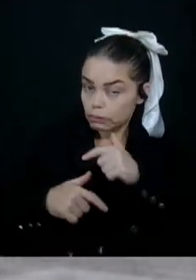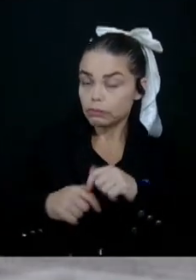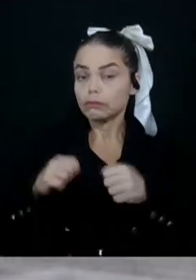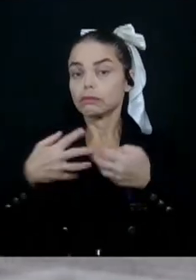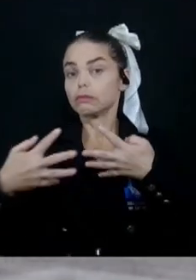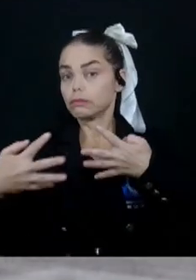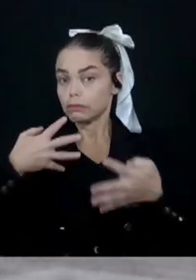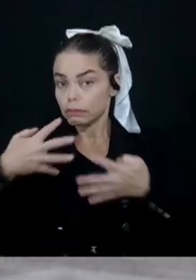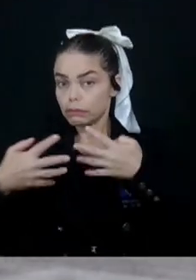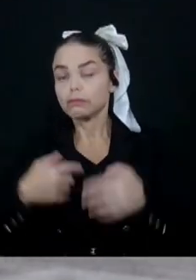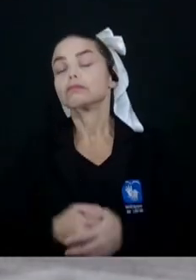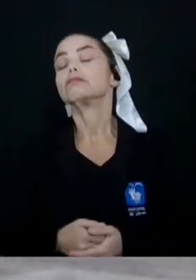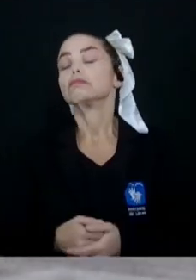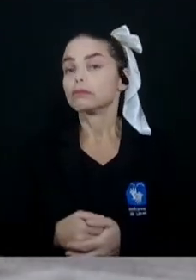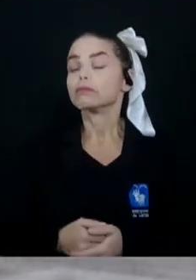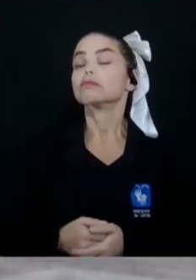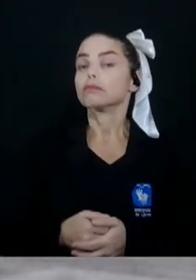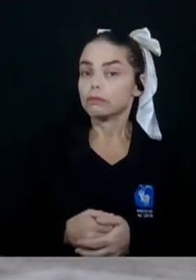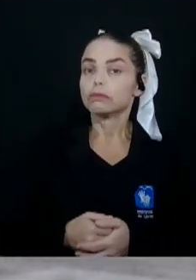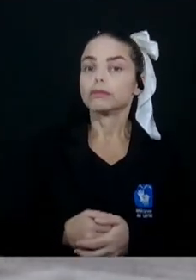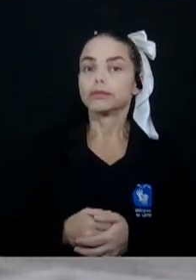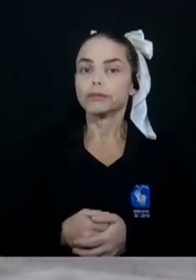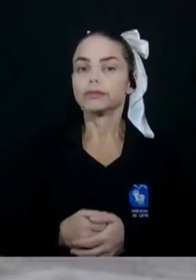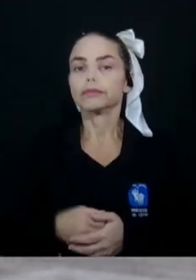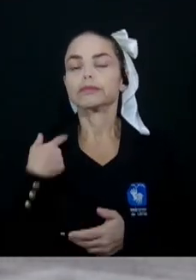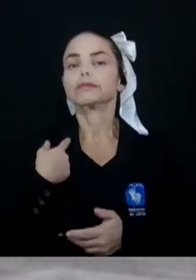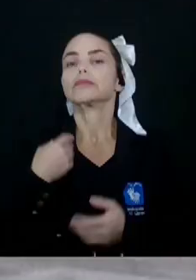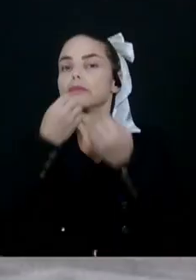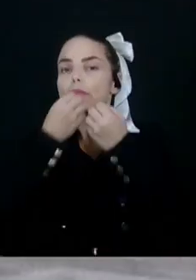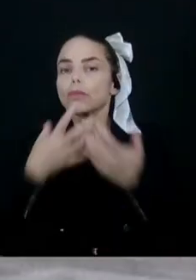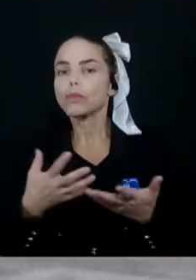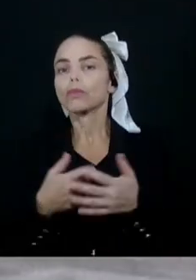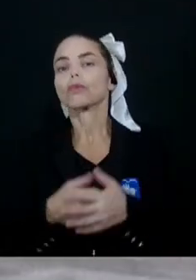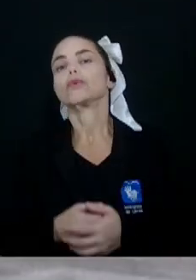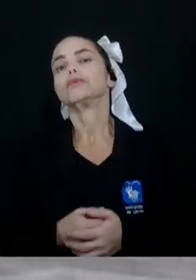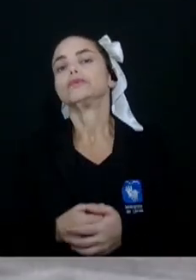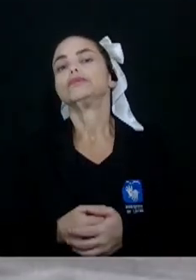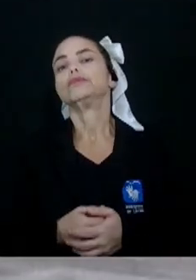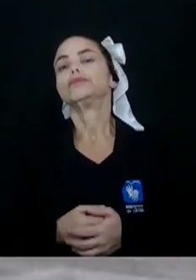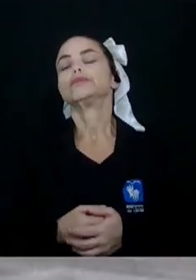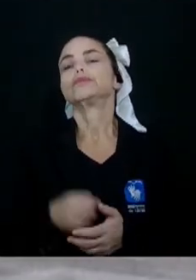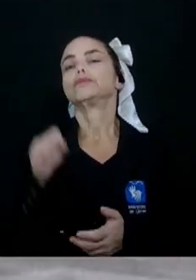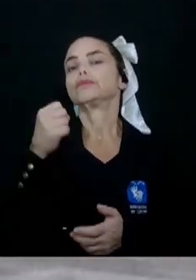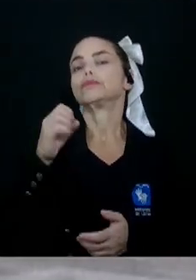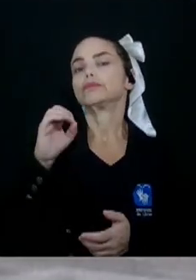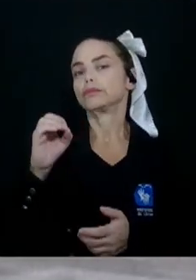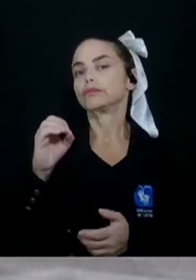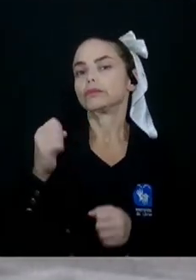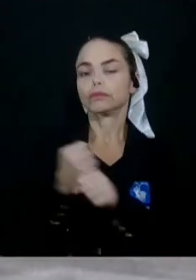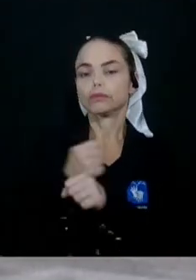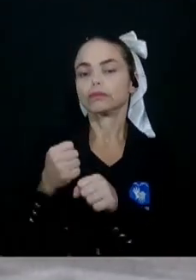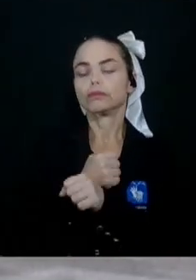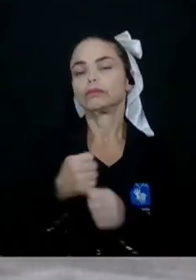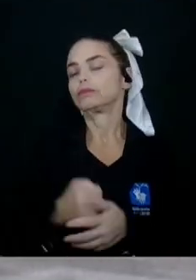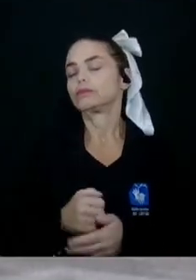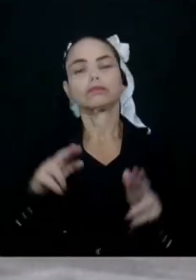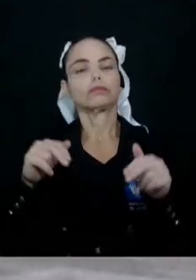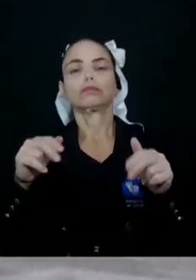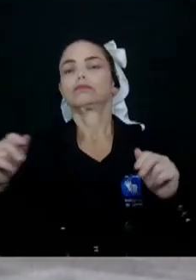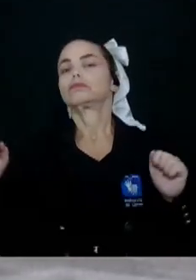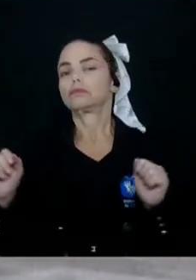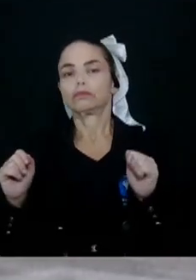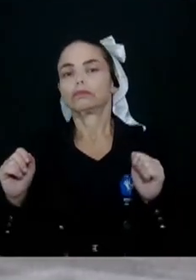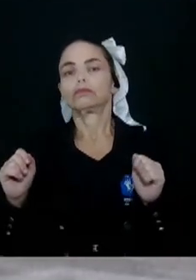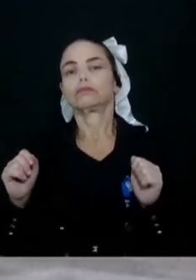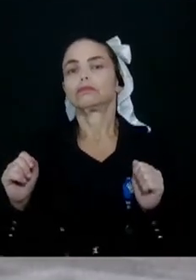com muita eficiência, 80 anos, nunca você ouviu falar alguma coisa